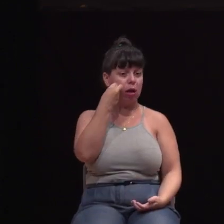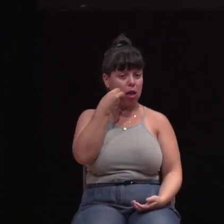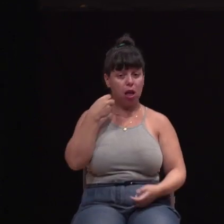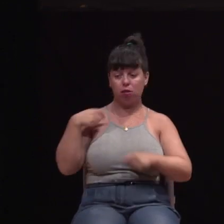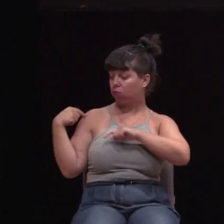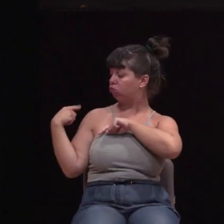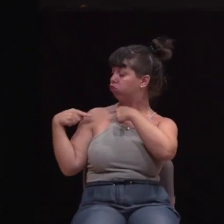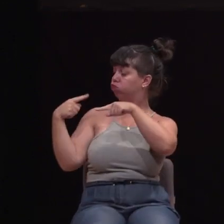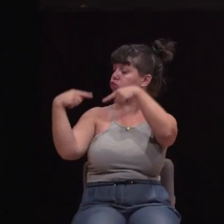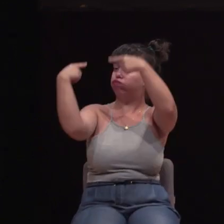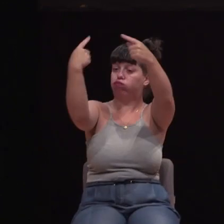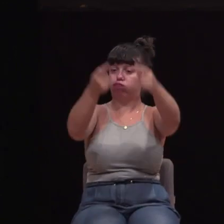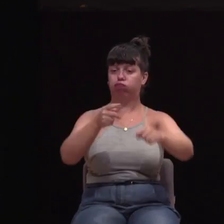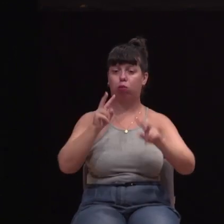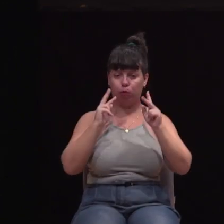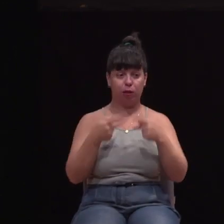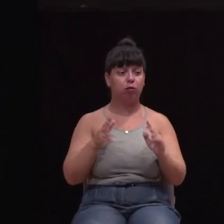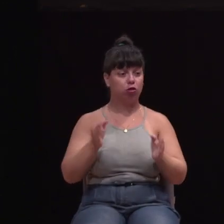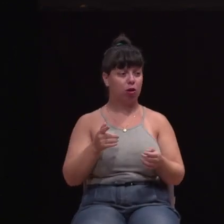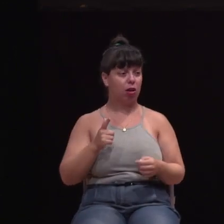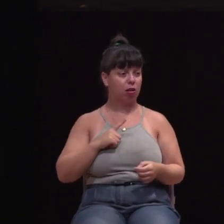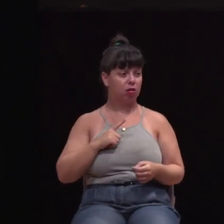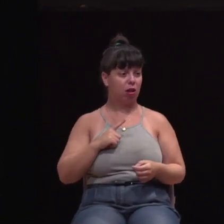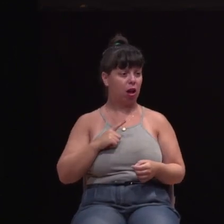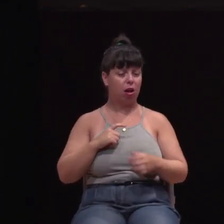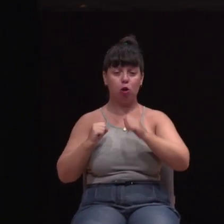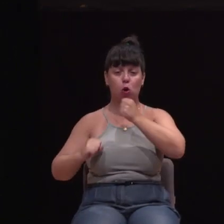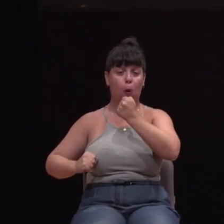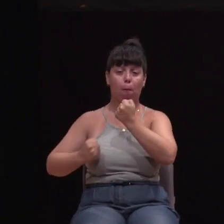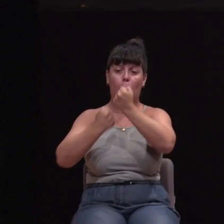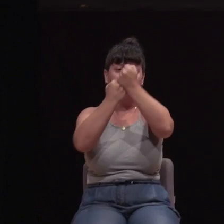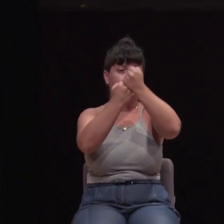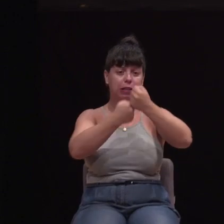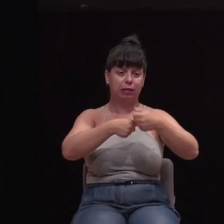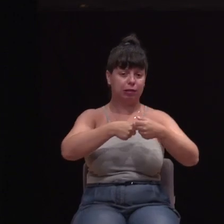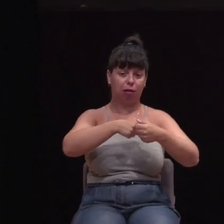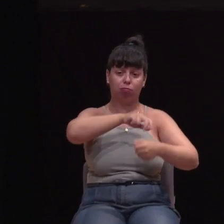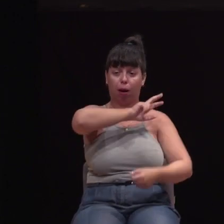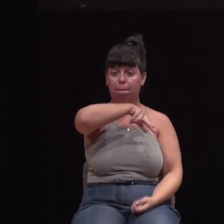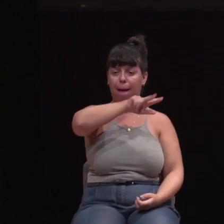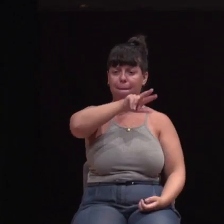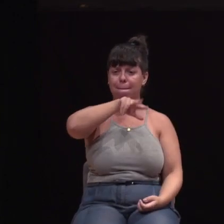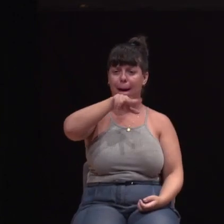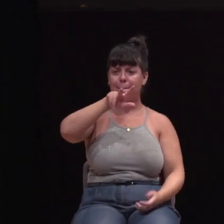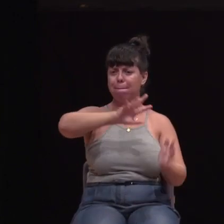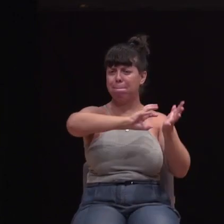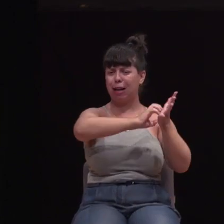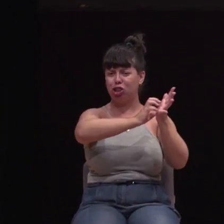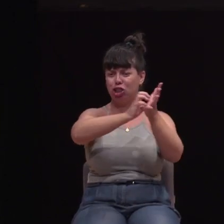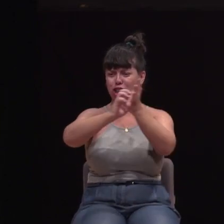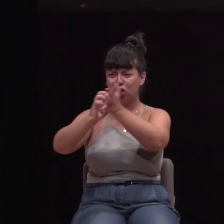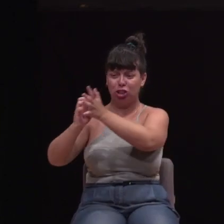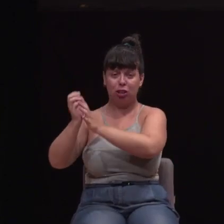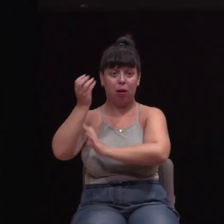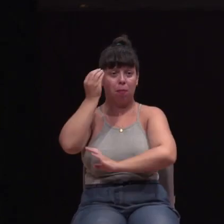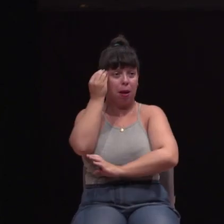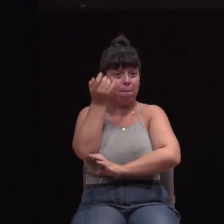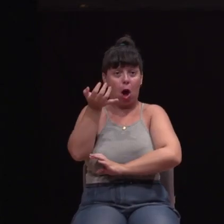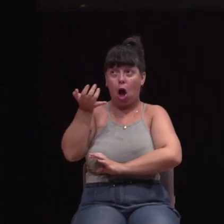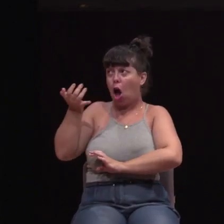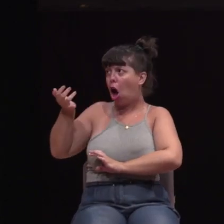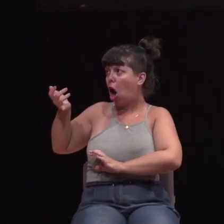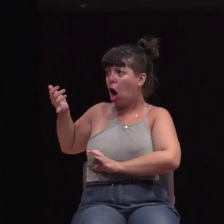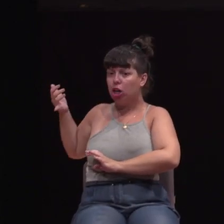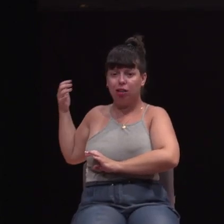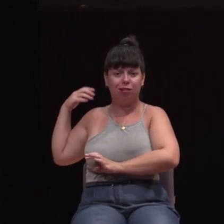enquanto humanidade. Tem pré-comunista, pan-africanista. Tem de tudo. Há memória, saberes